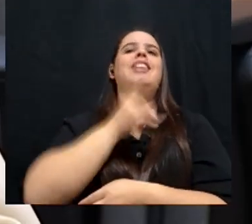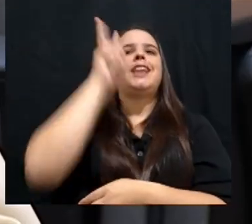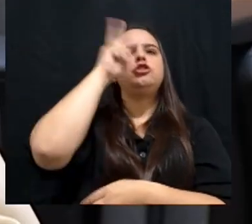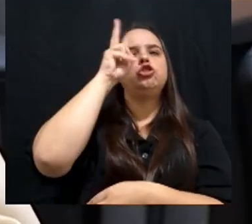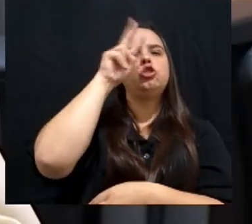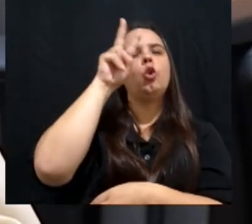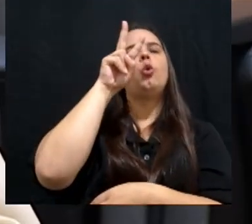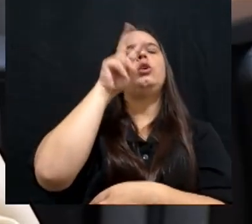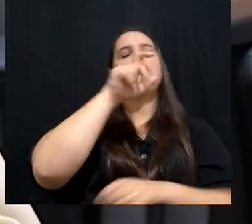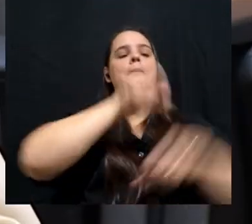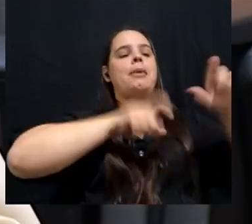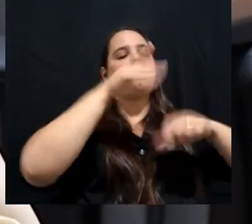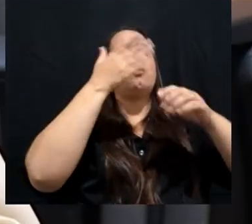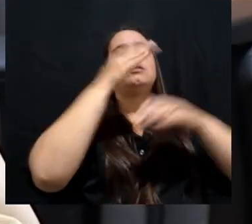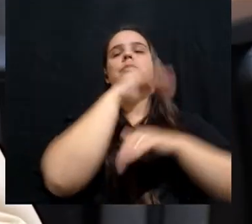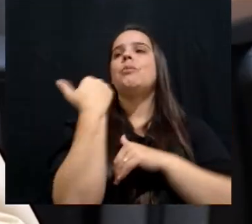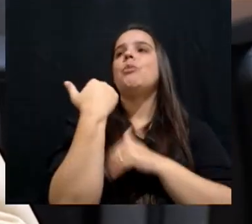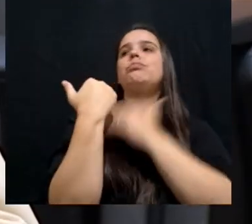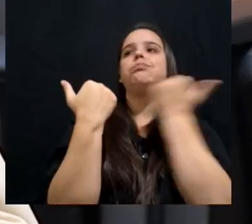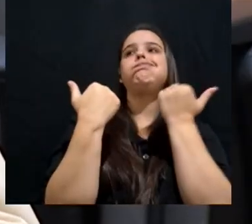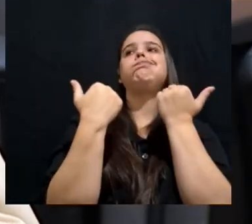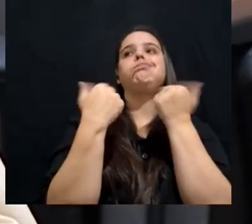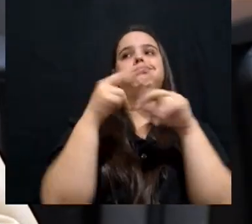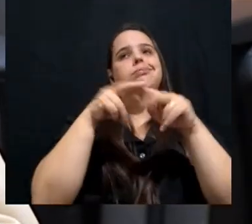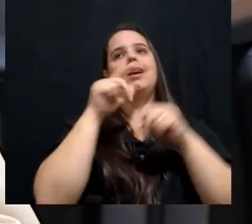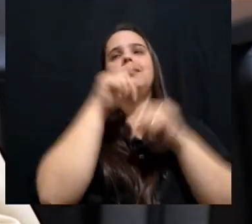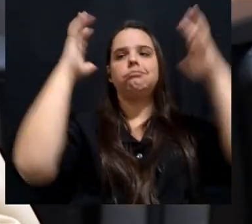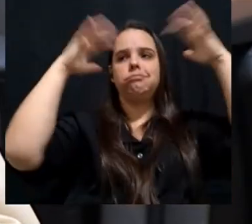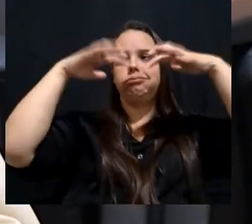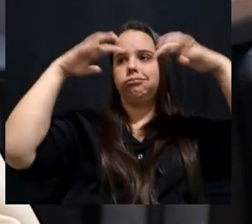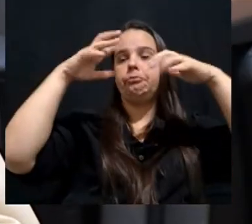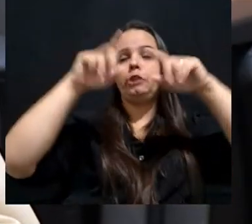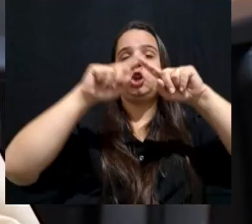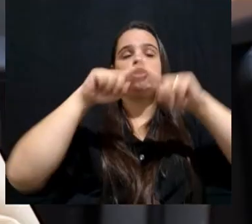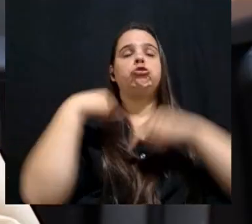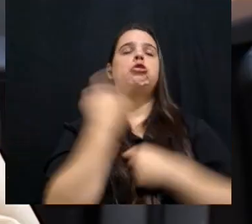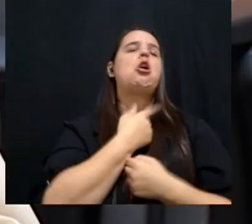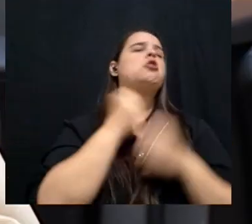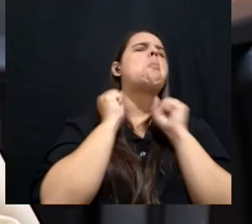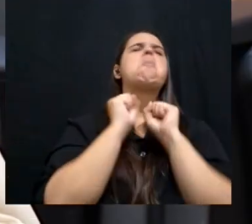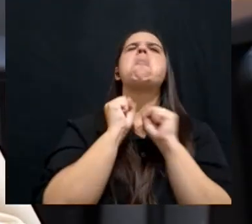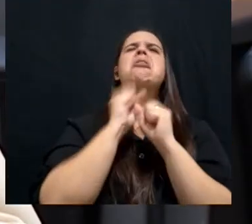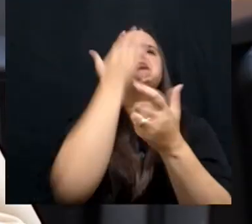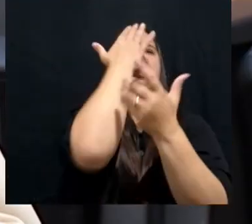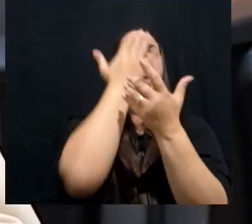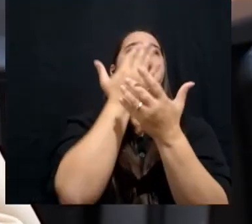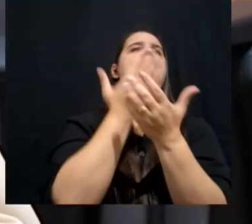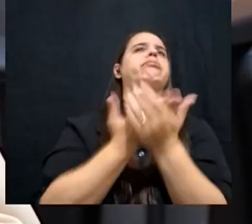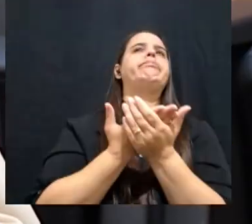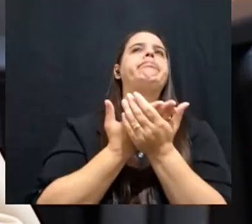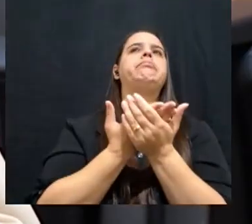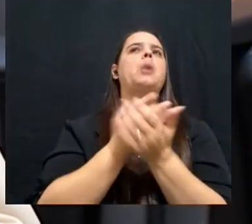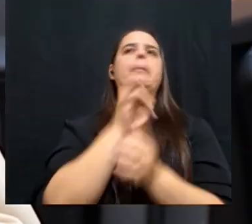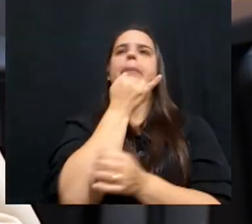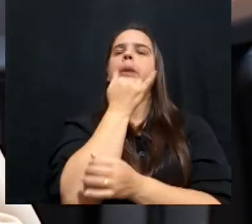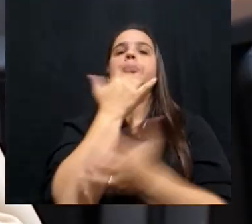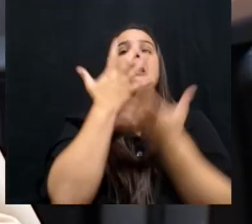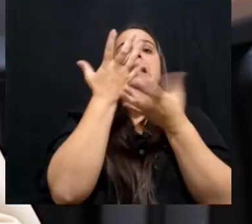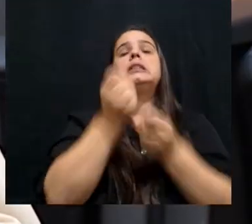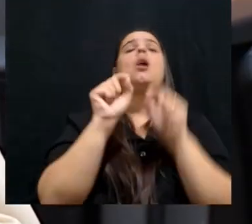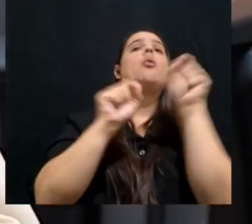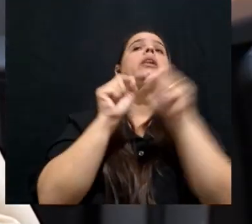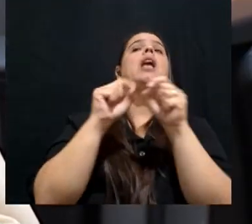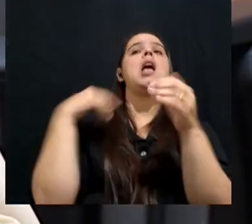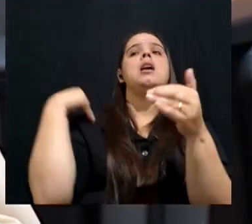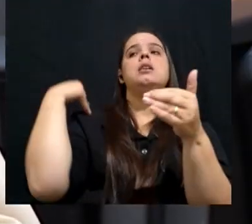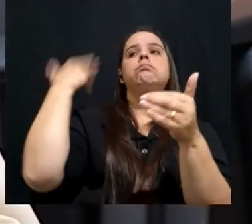simplesmente aceitar que ano após ano a gente tenha essa situação acontecendo. O